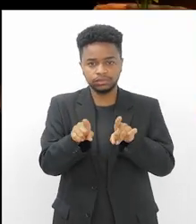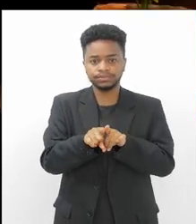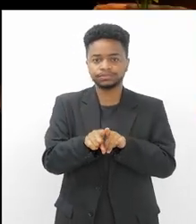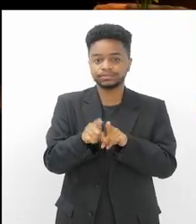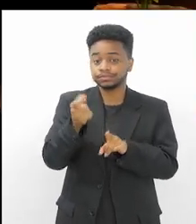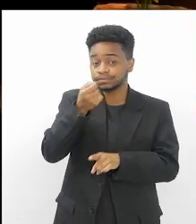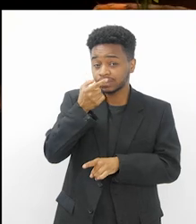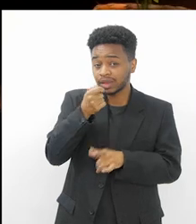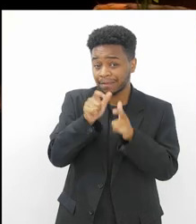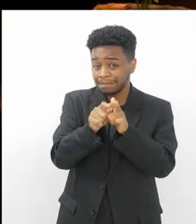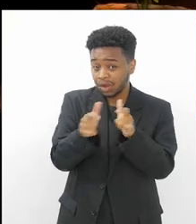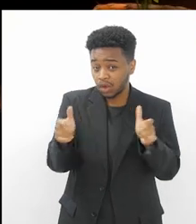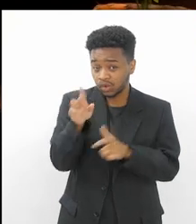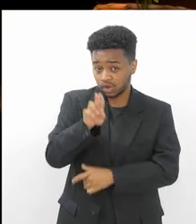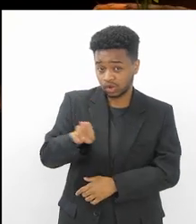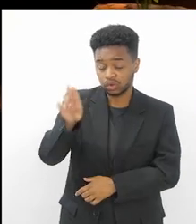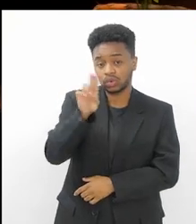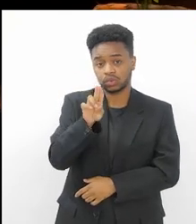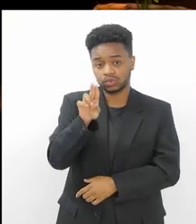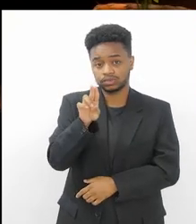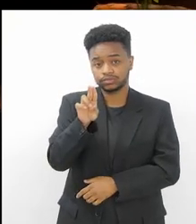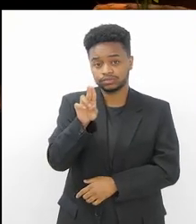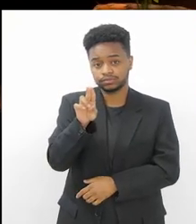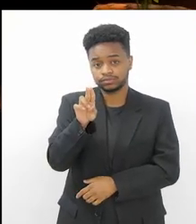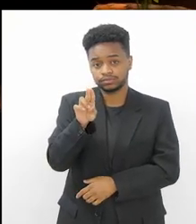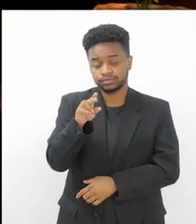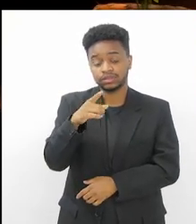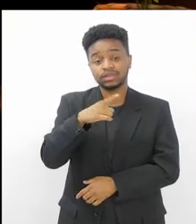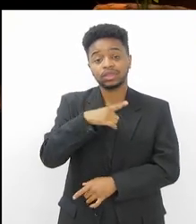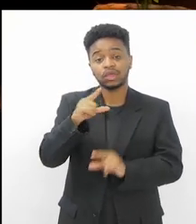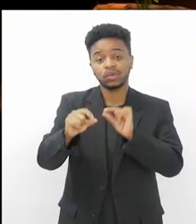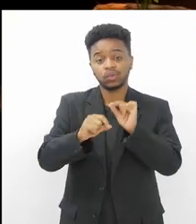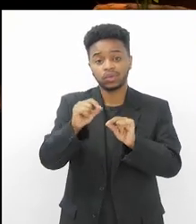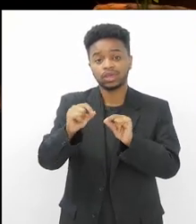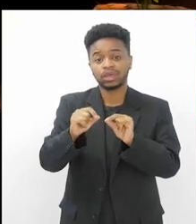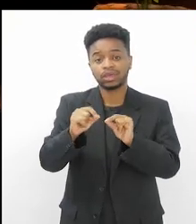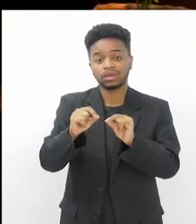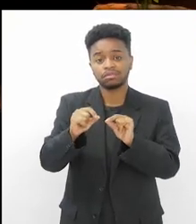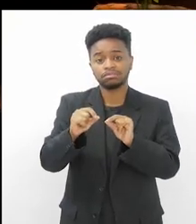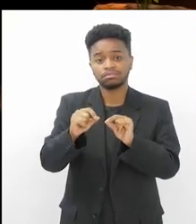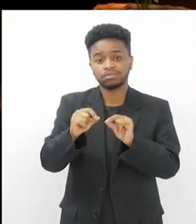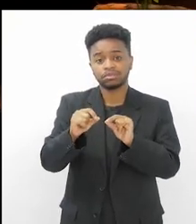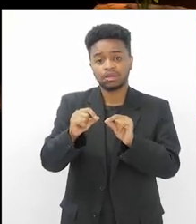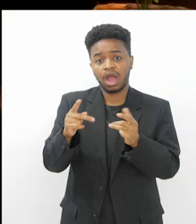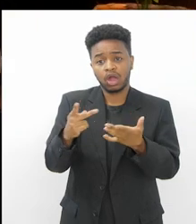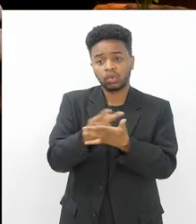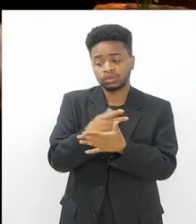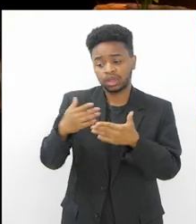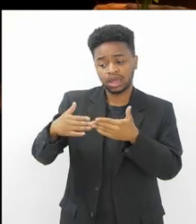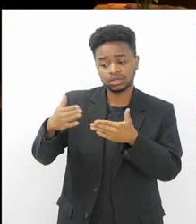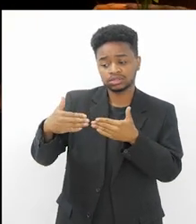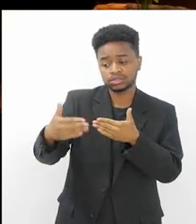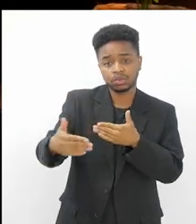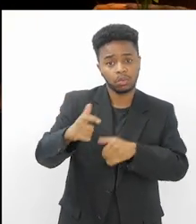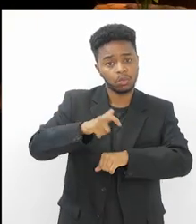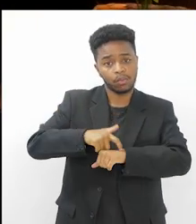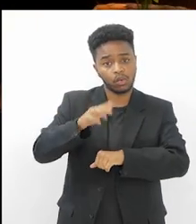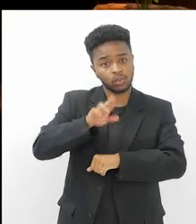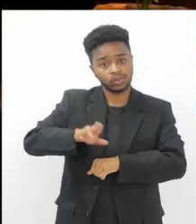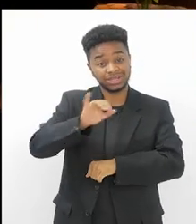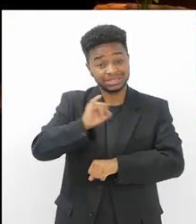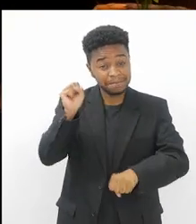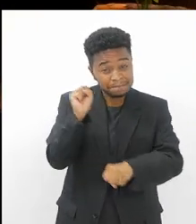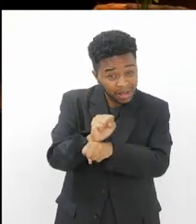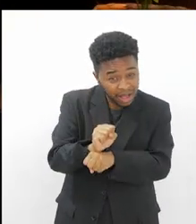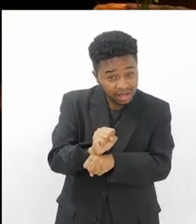complica. E a maioria dos remédios que você usa, eles têm efeito enquanto estão sendo usados.